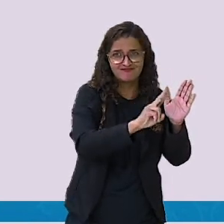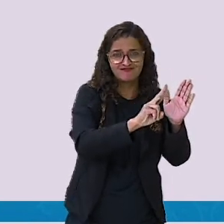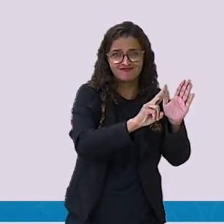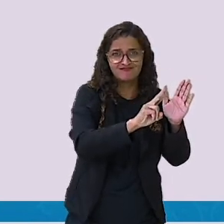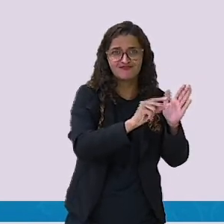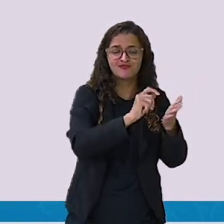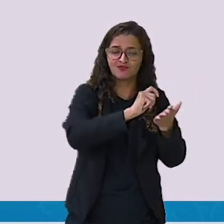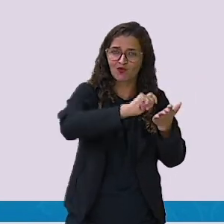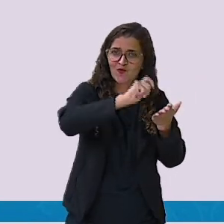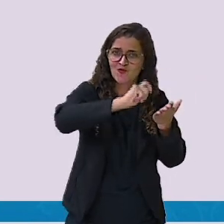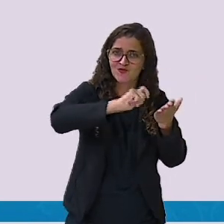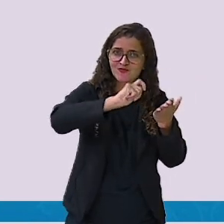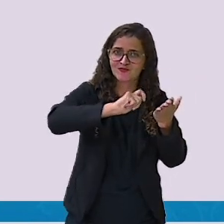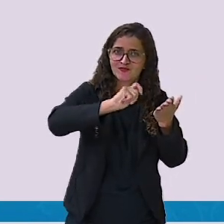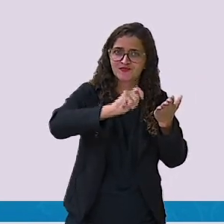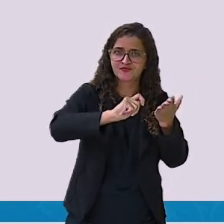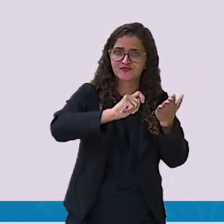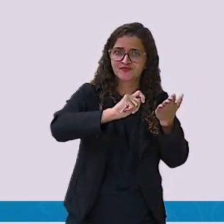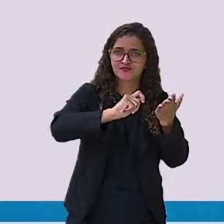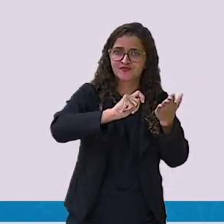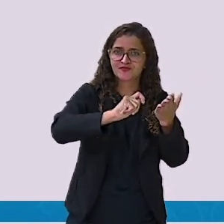Vamos colocar